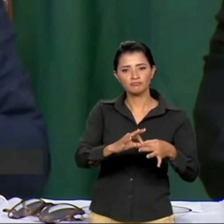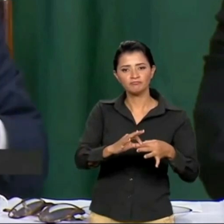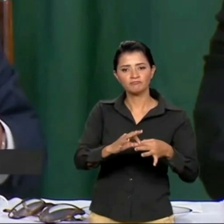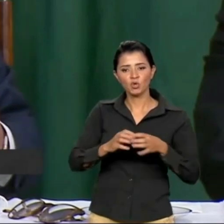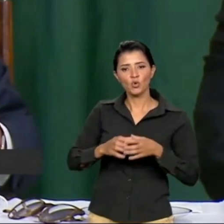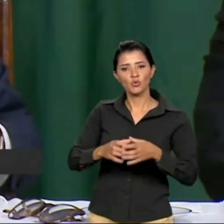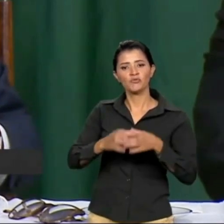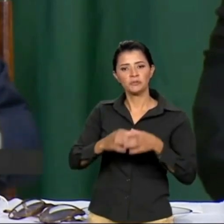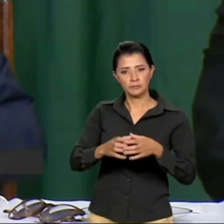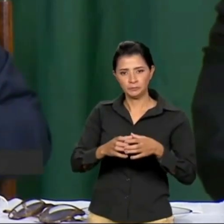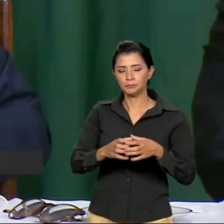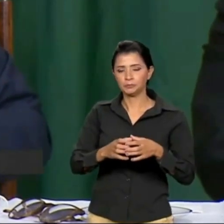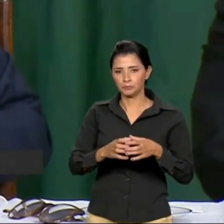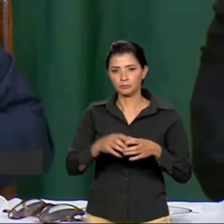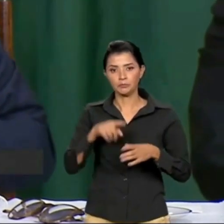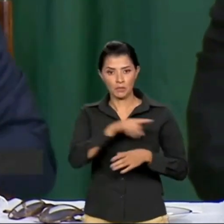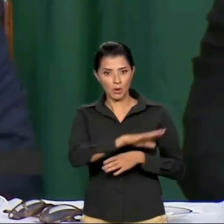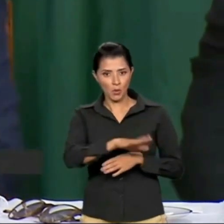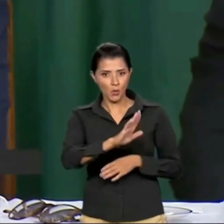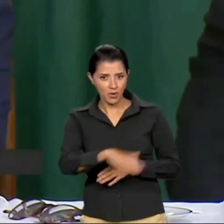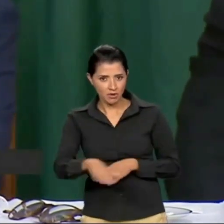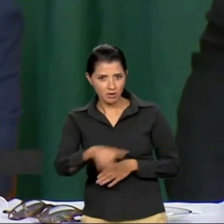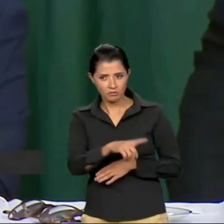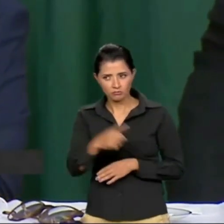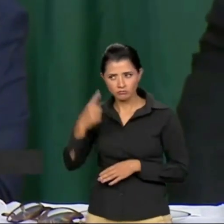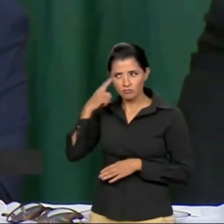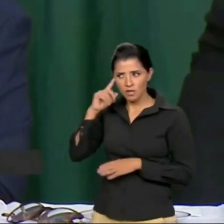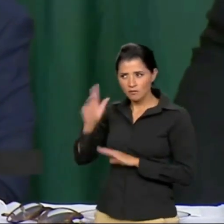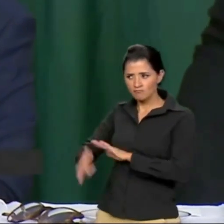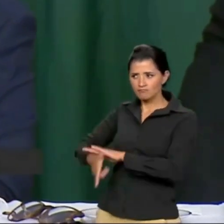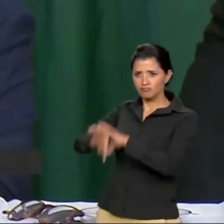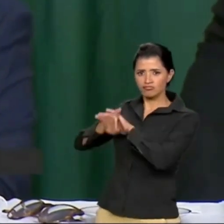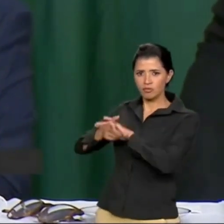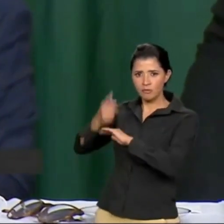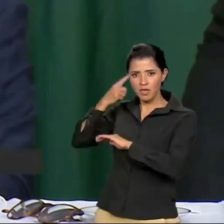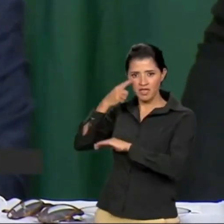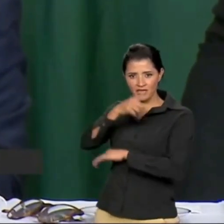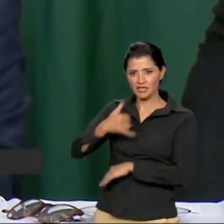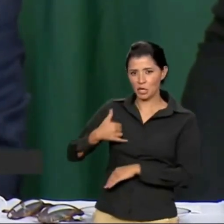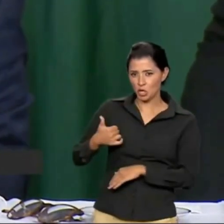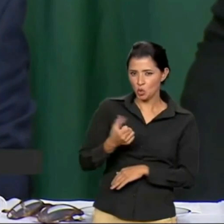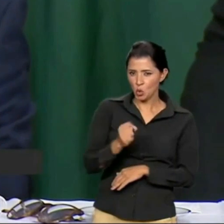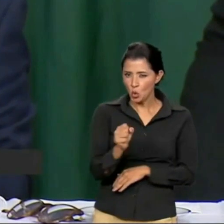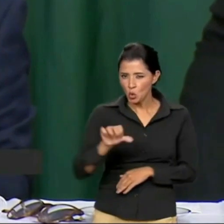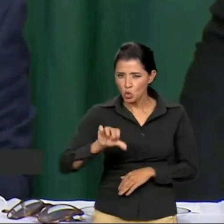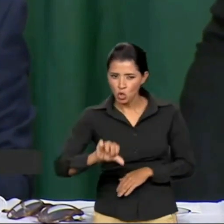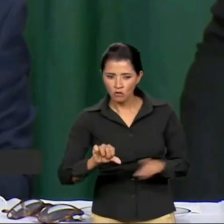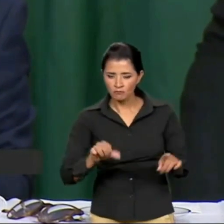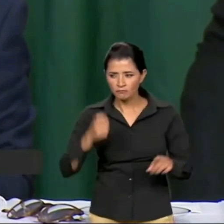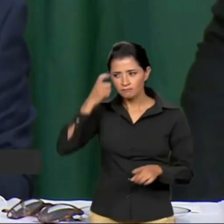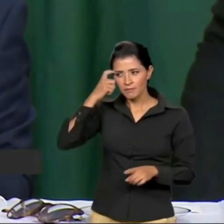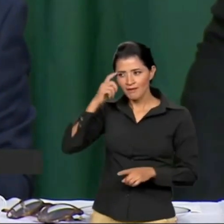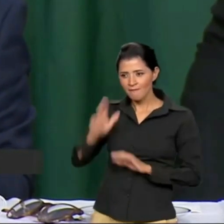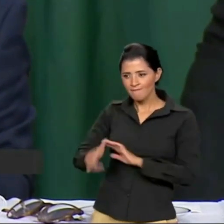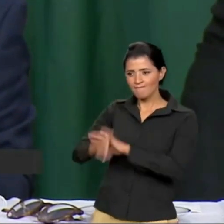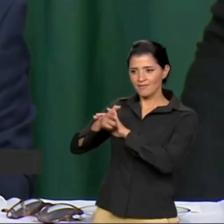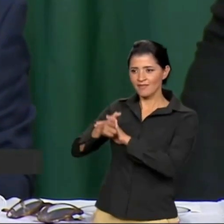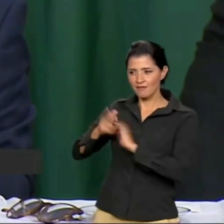Quando uma criança acha que uma arma é uma solução, uma criança de 8 anos, 9 anos, por que ela acha?